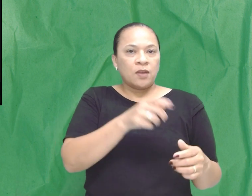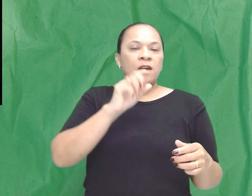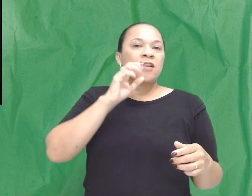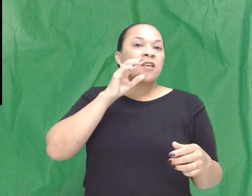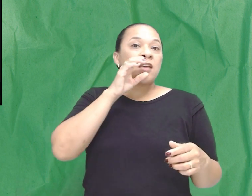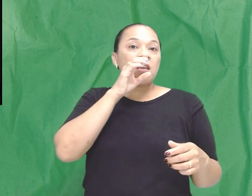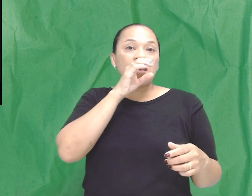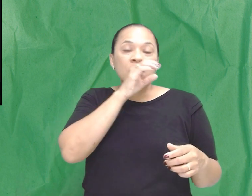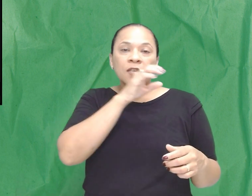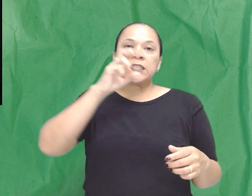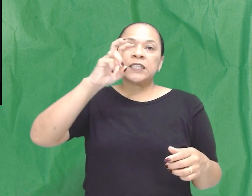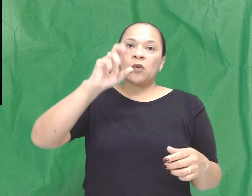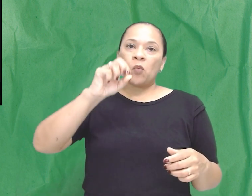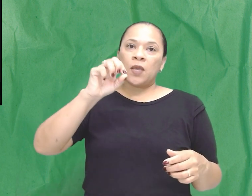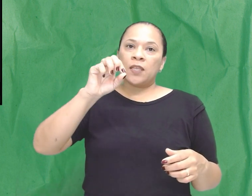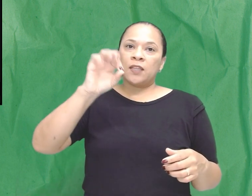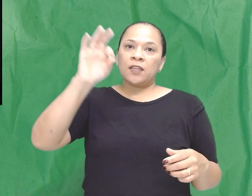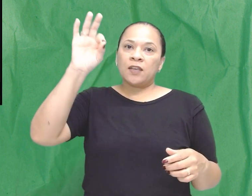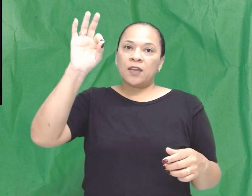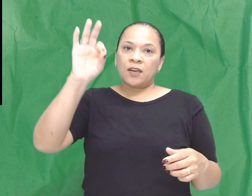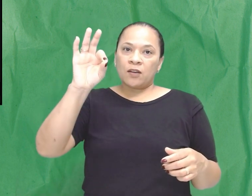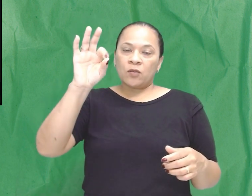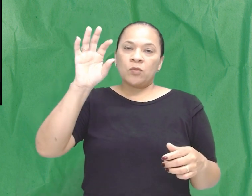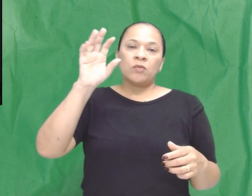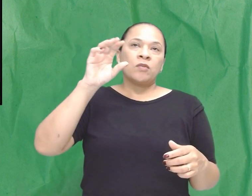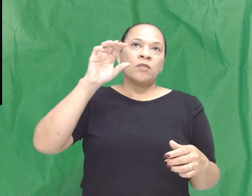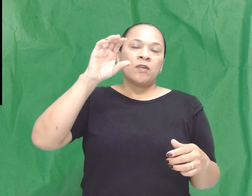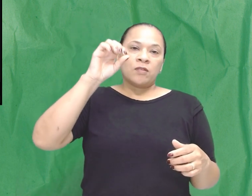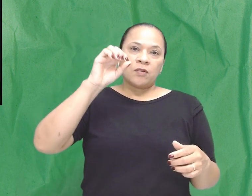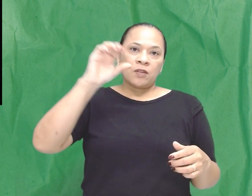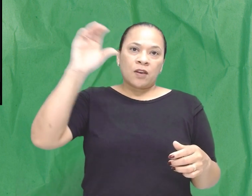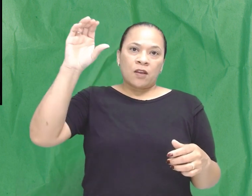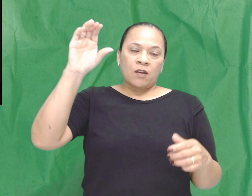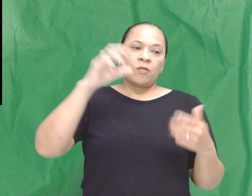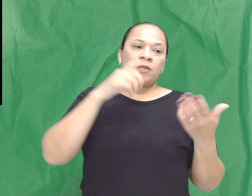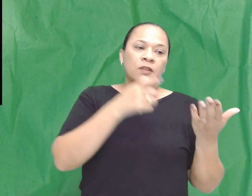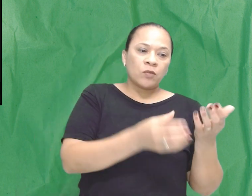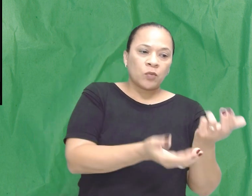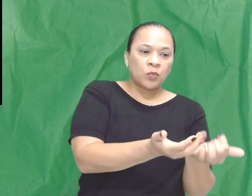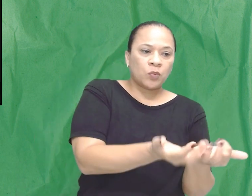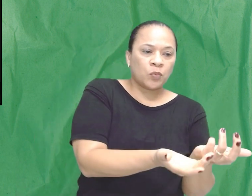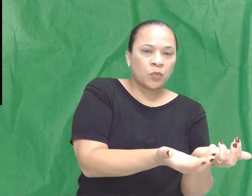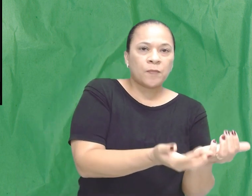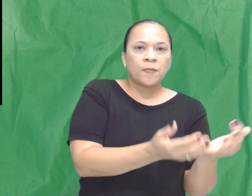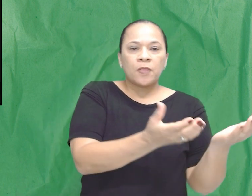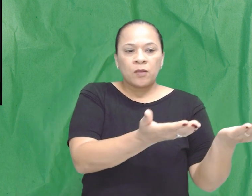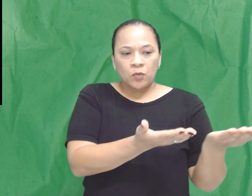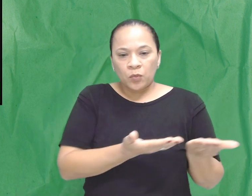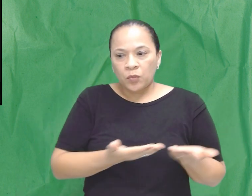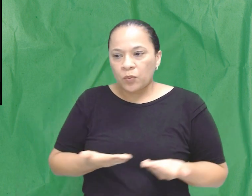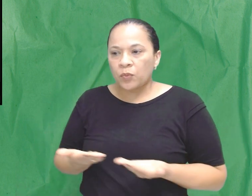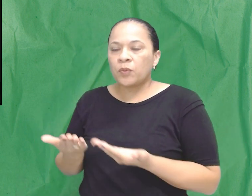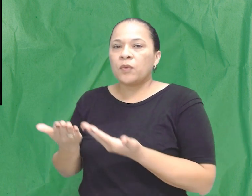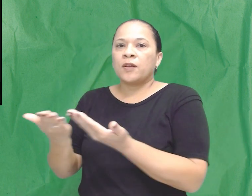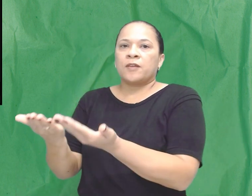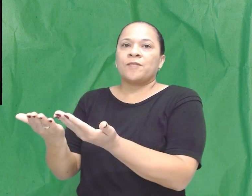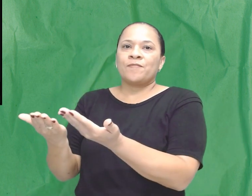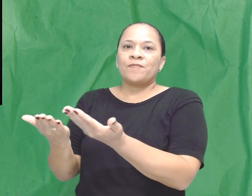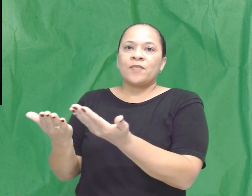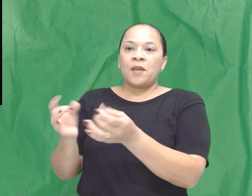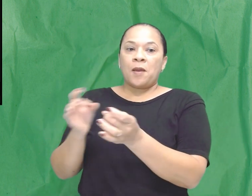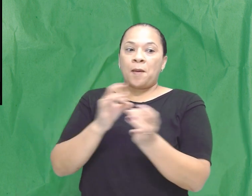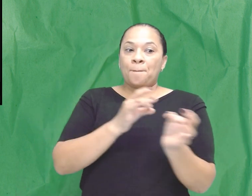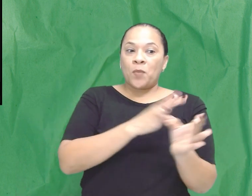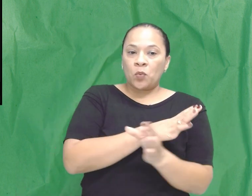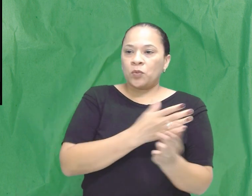o biscoito, uma etapa, né, de confeitar, você tem que levar para secar. O que vai garantir